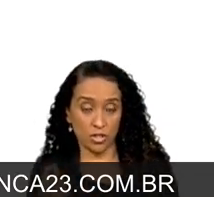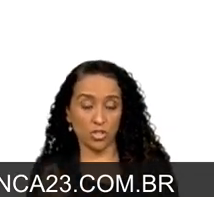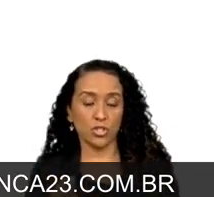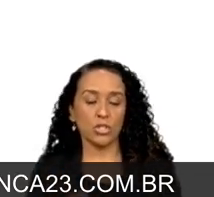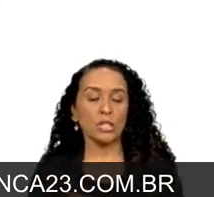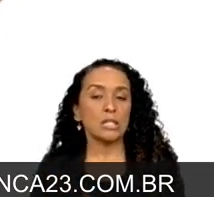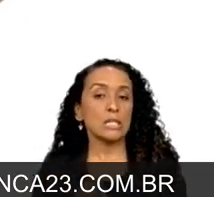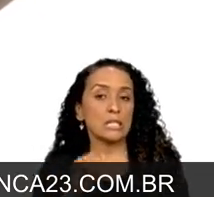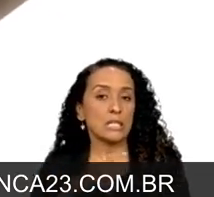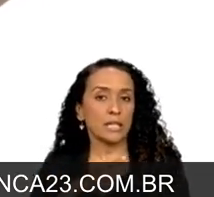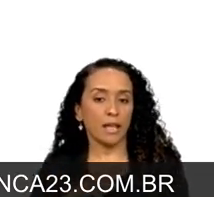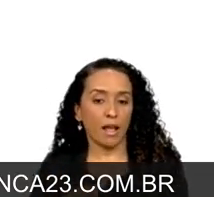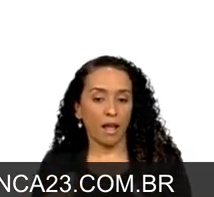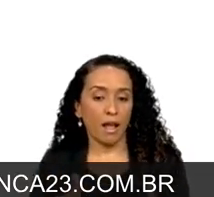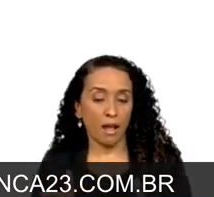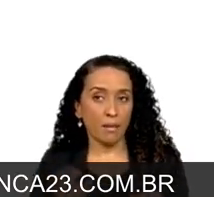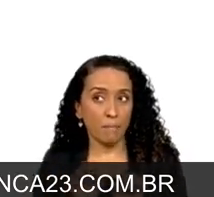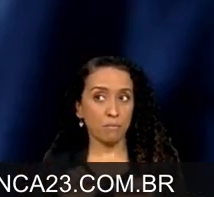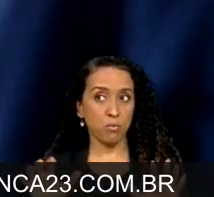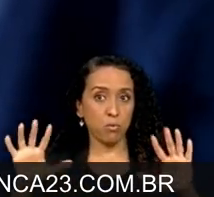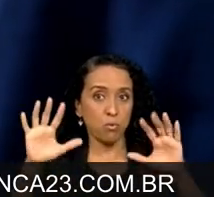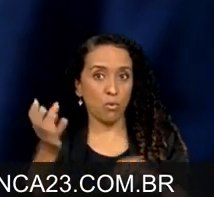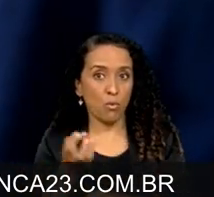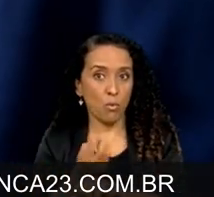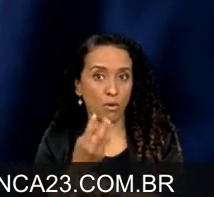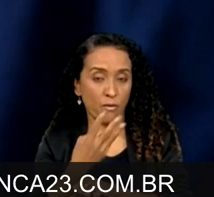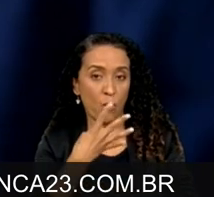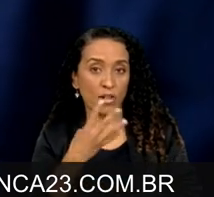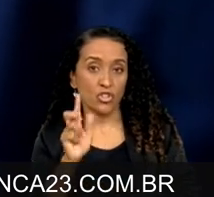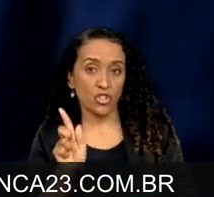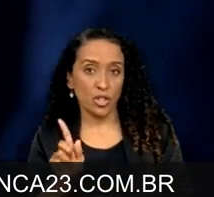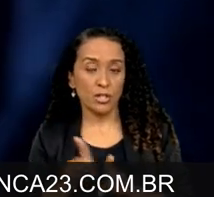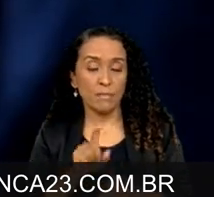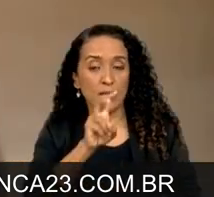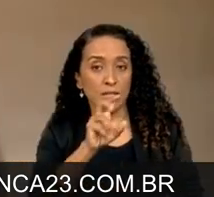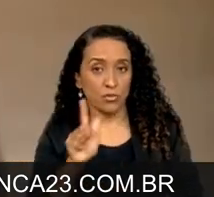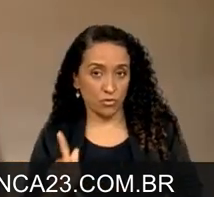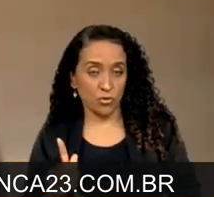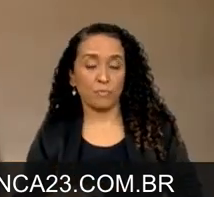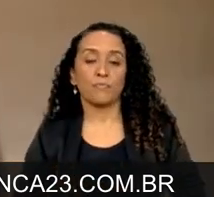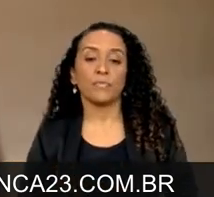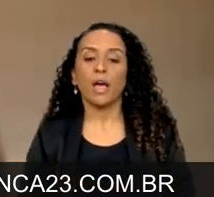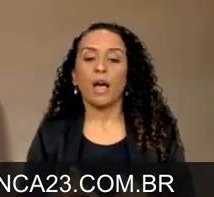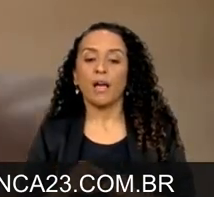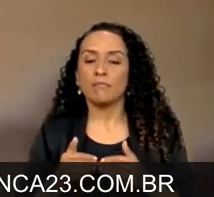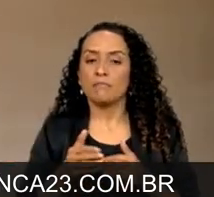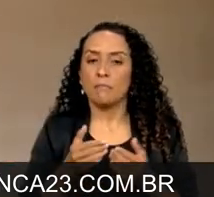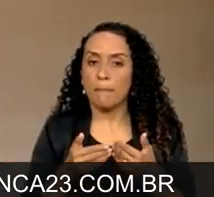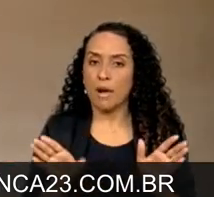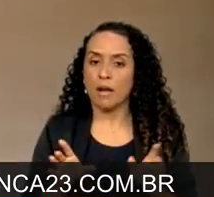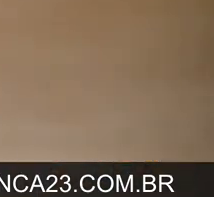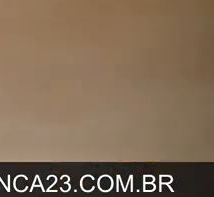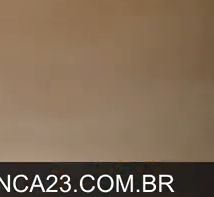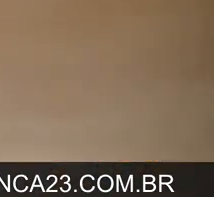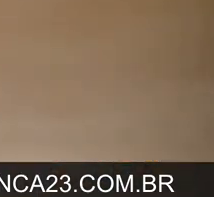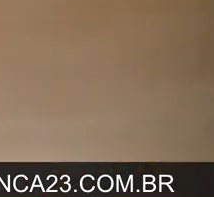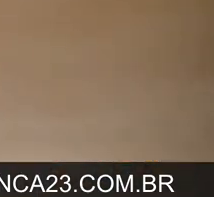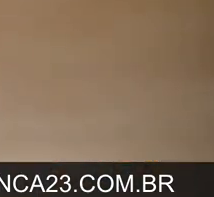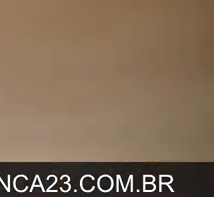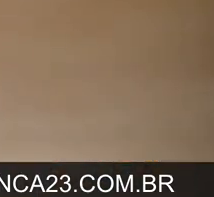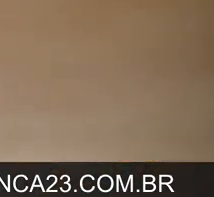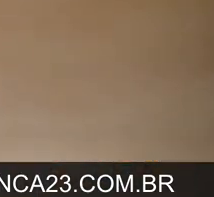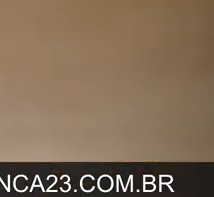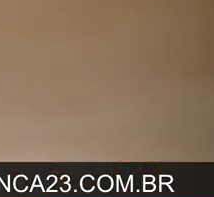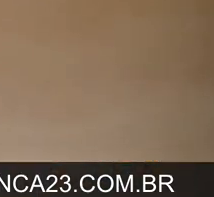que estiverem dentro da cobertura das redes 4G e 5G. Até o lançamento, o sistema passará por testes